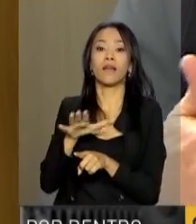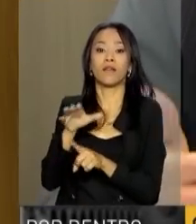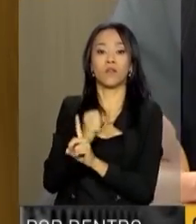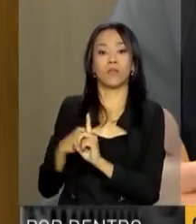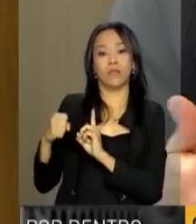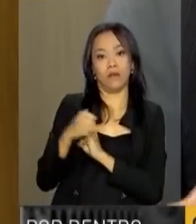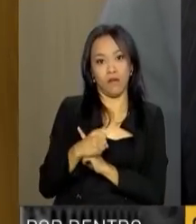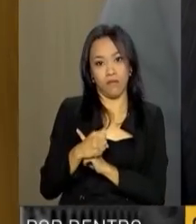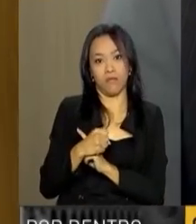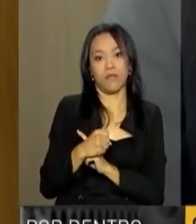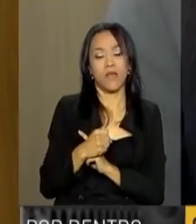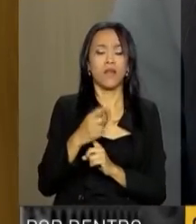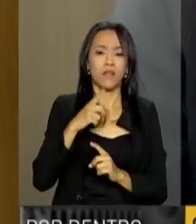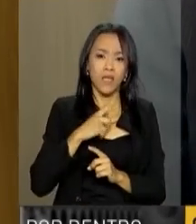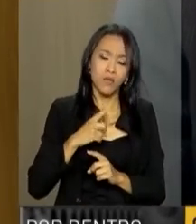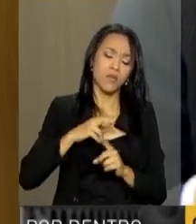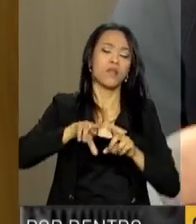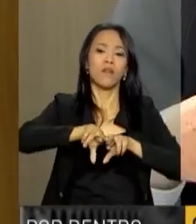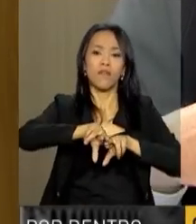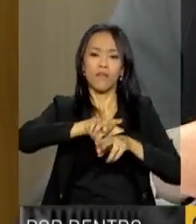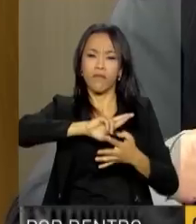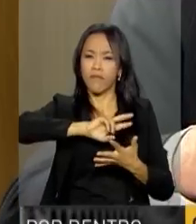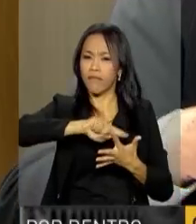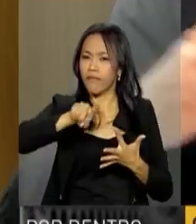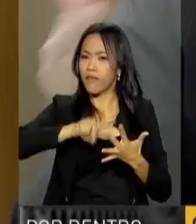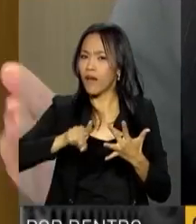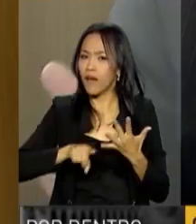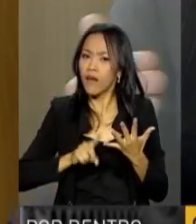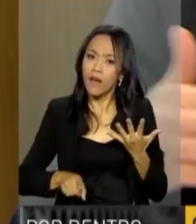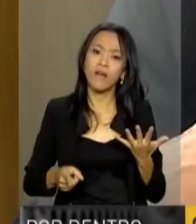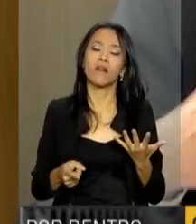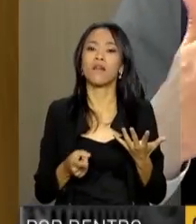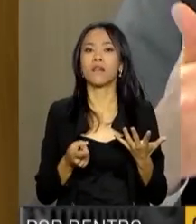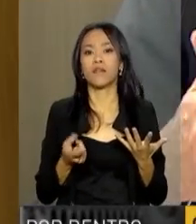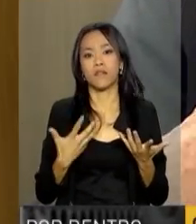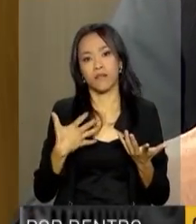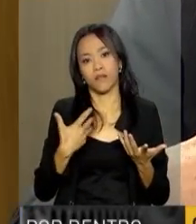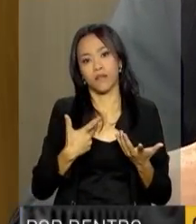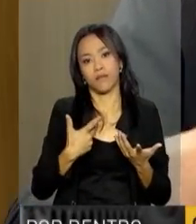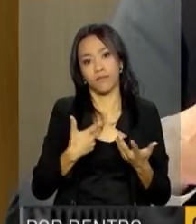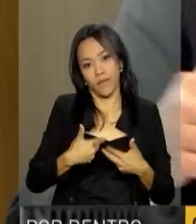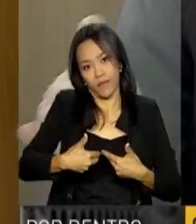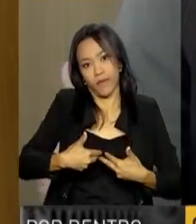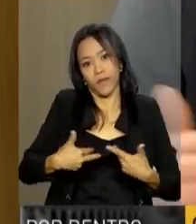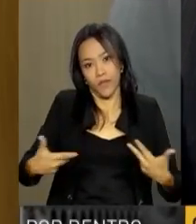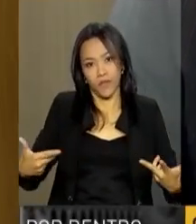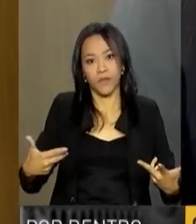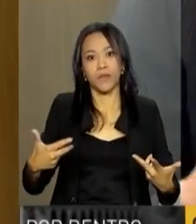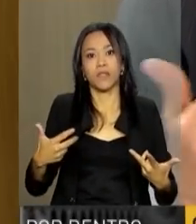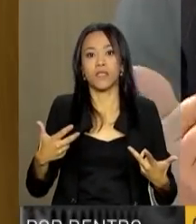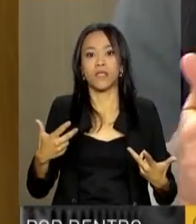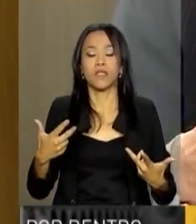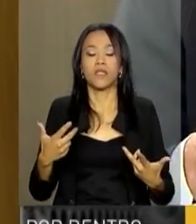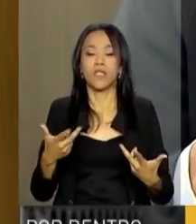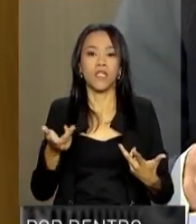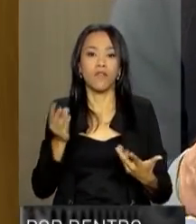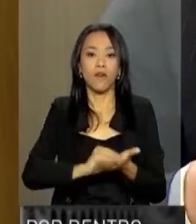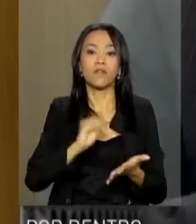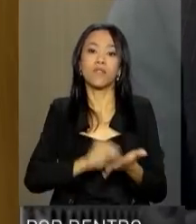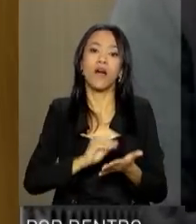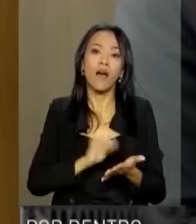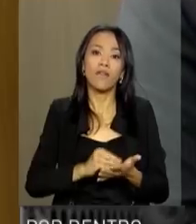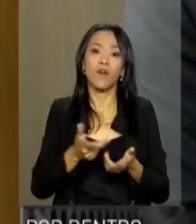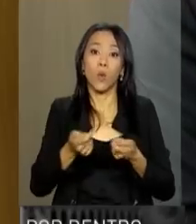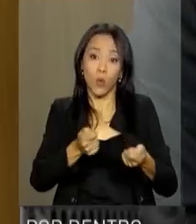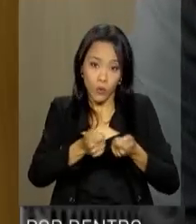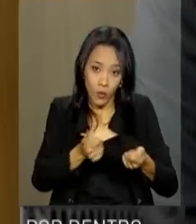de controle sobre questões que não estavam sendo controladas de maneira adequada no na